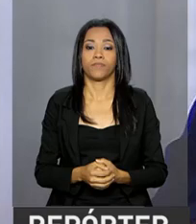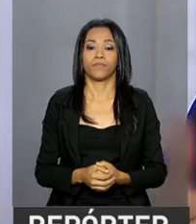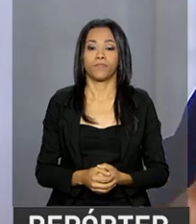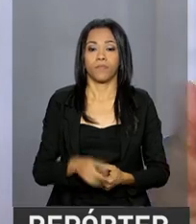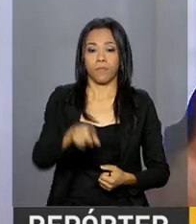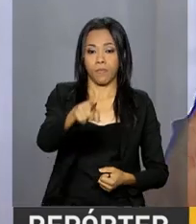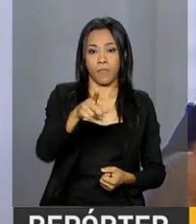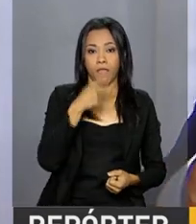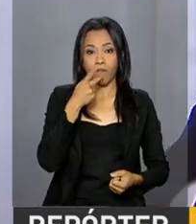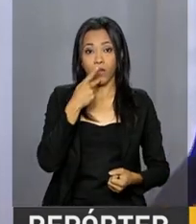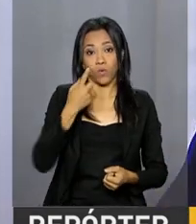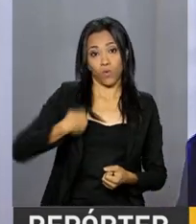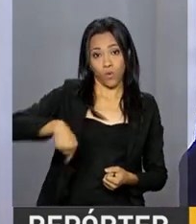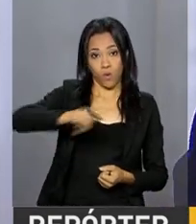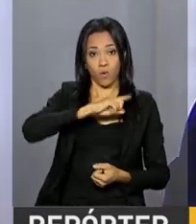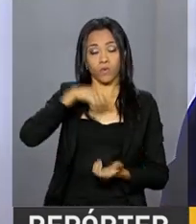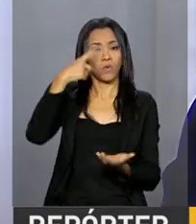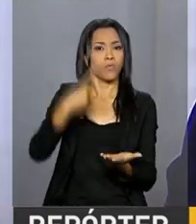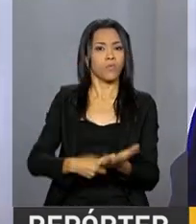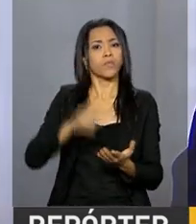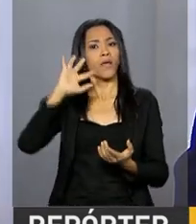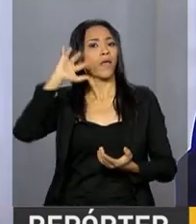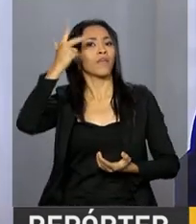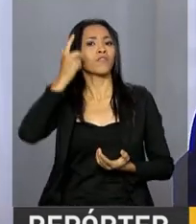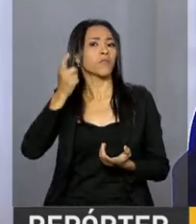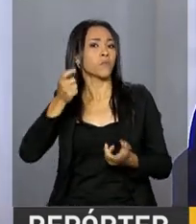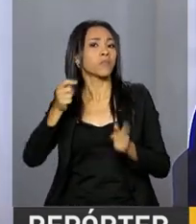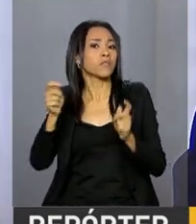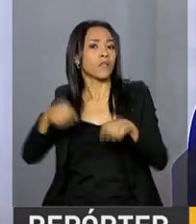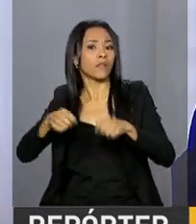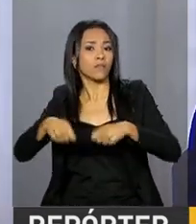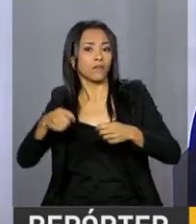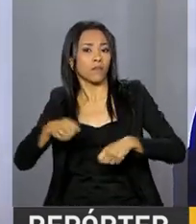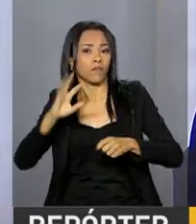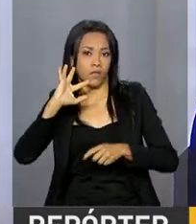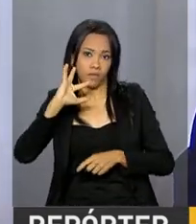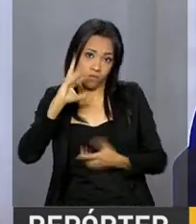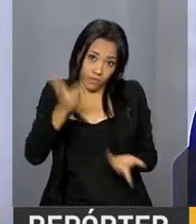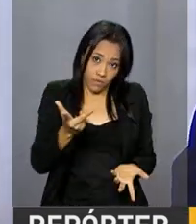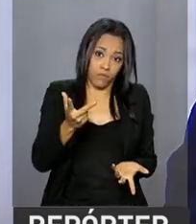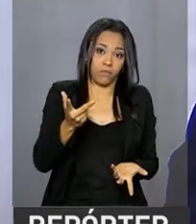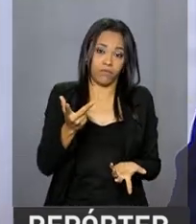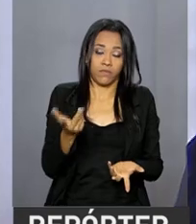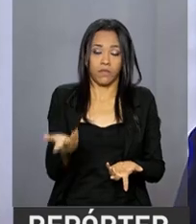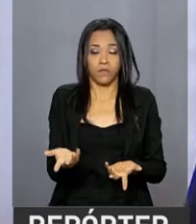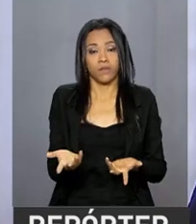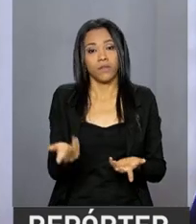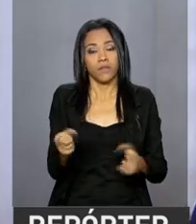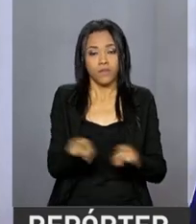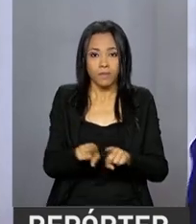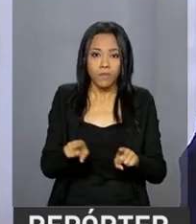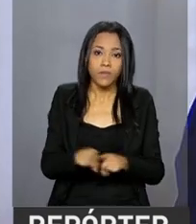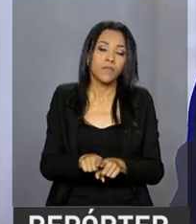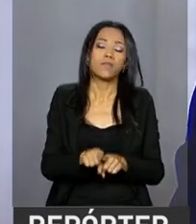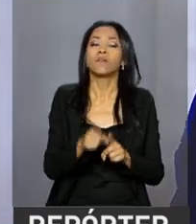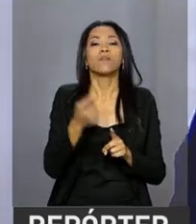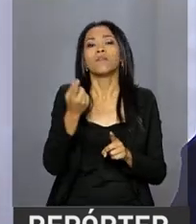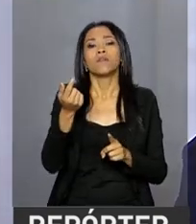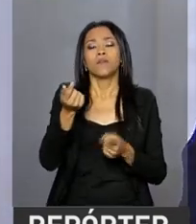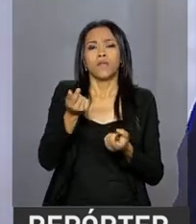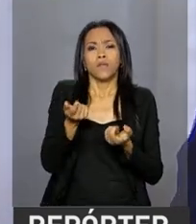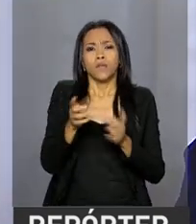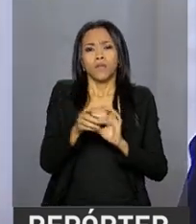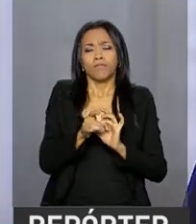Nosso compromisso aqui é de resolver o que pode ser resolvido, tá certo? Ah, e viabilizando recursos. O